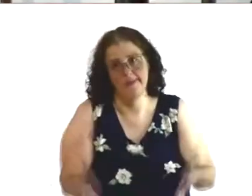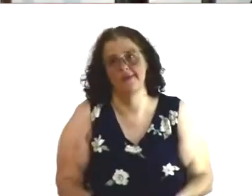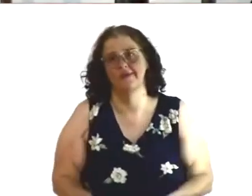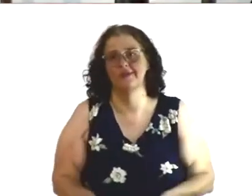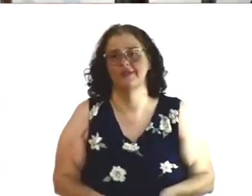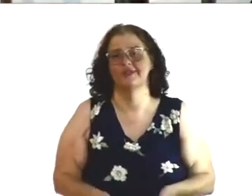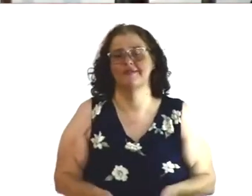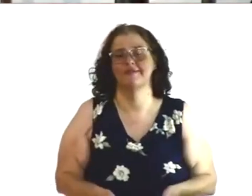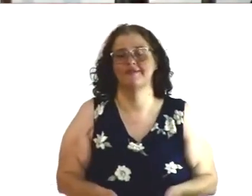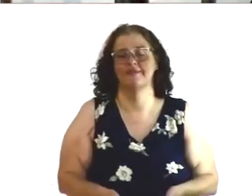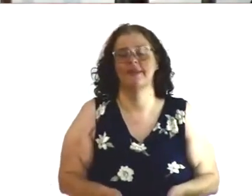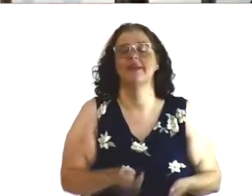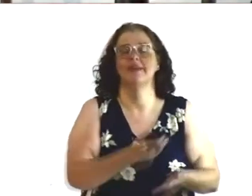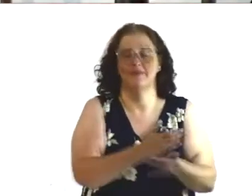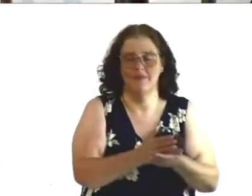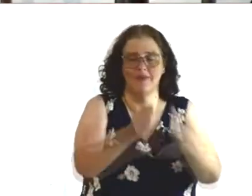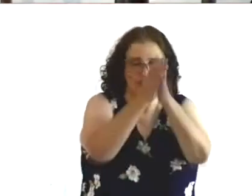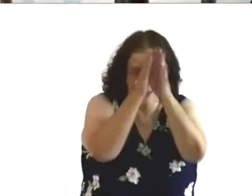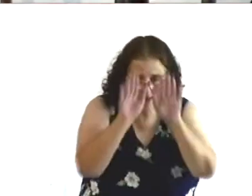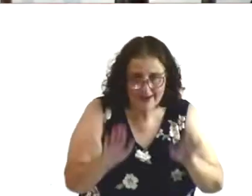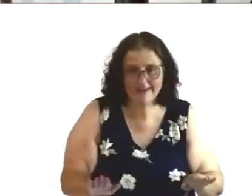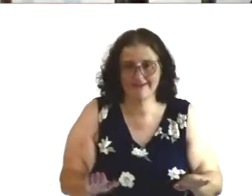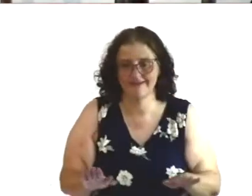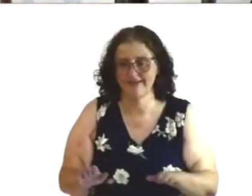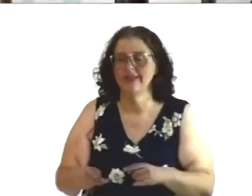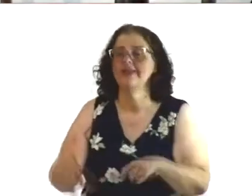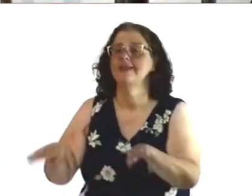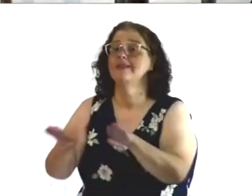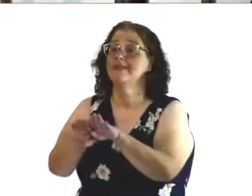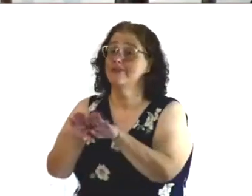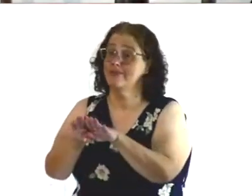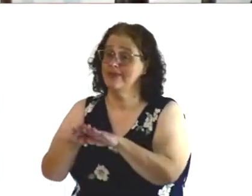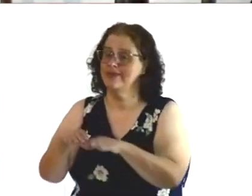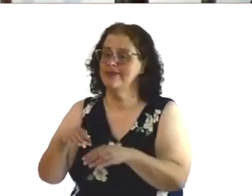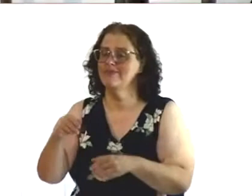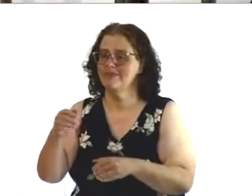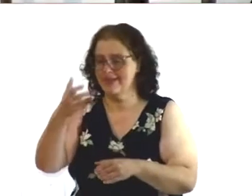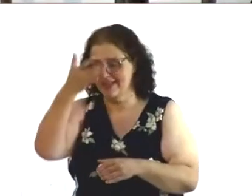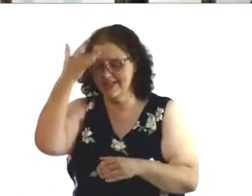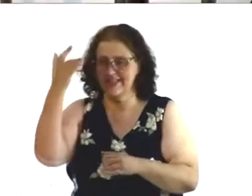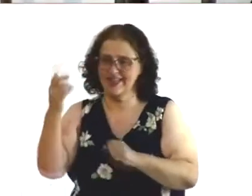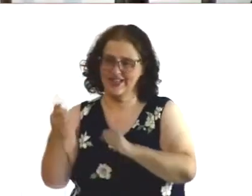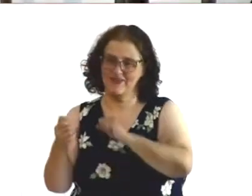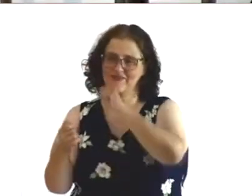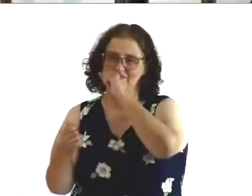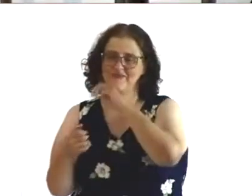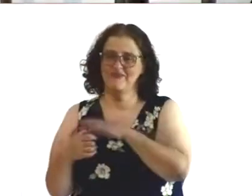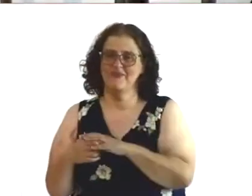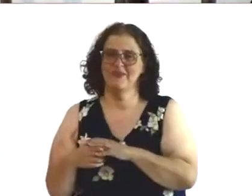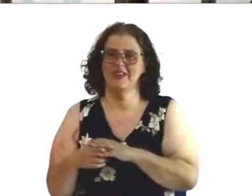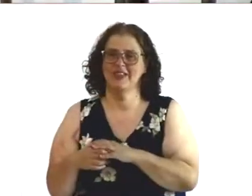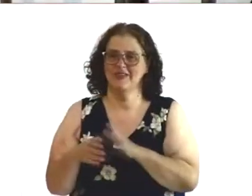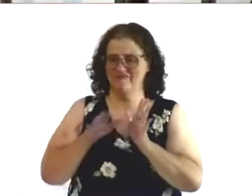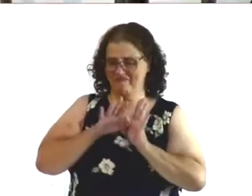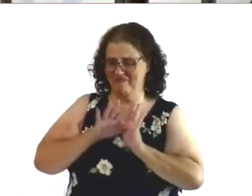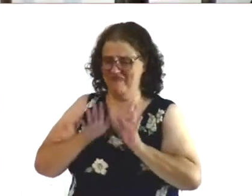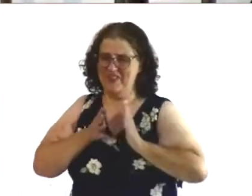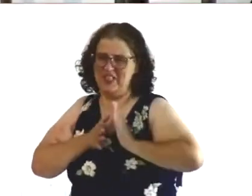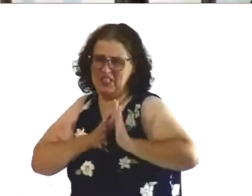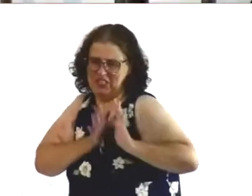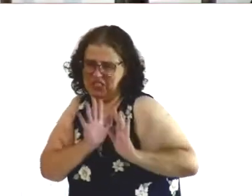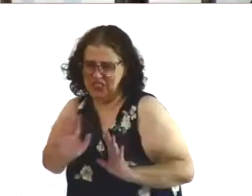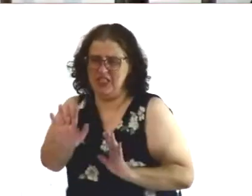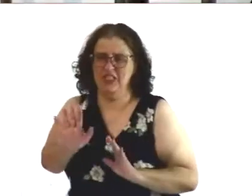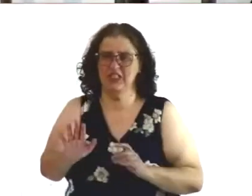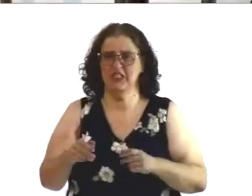pessoas que não o querem como rei, que não querem adorá-lo, mas que querem confrontá-lo, mas que querem